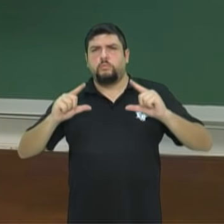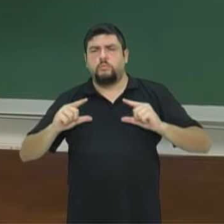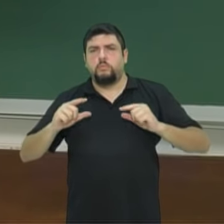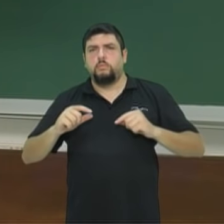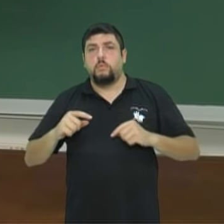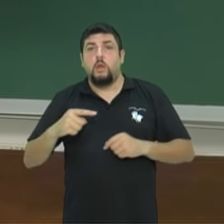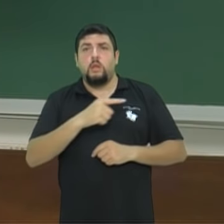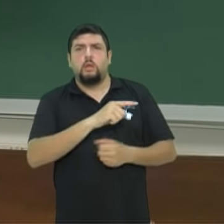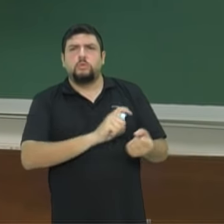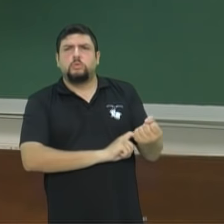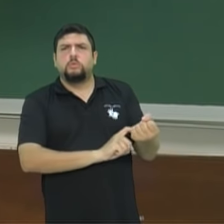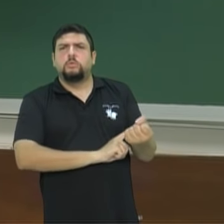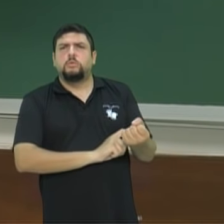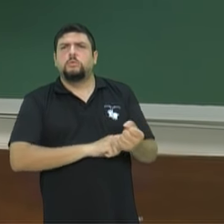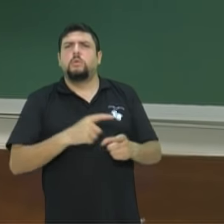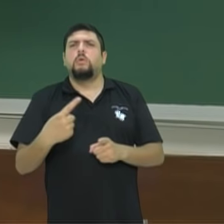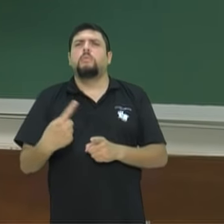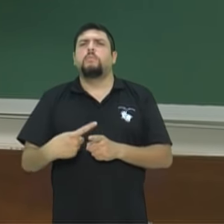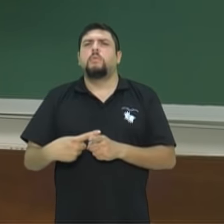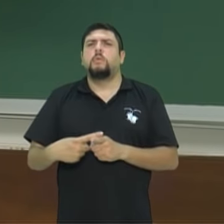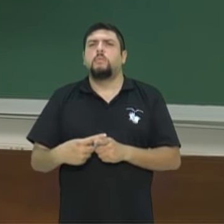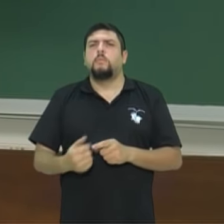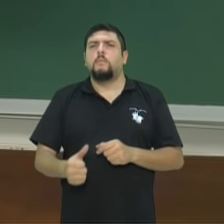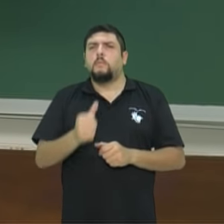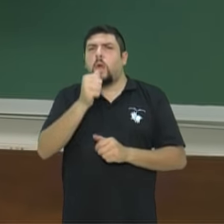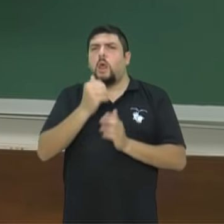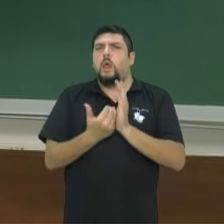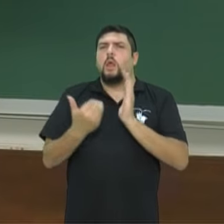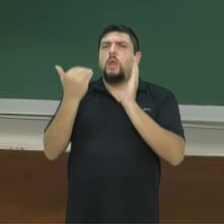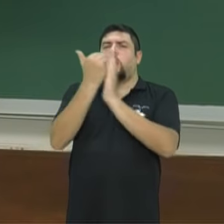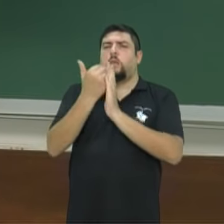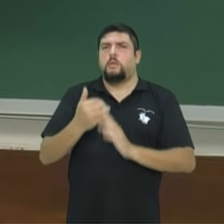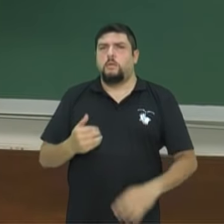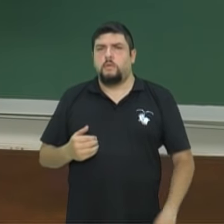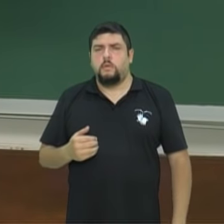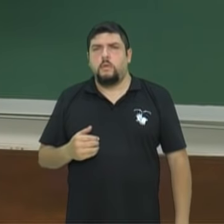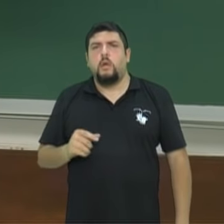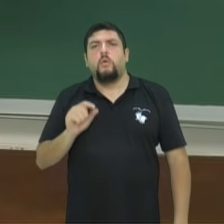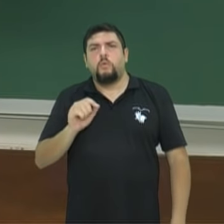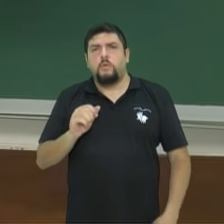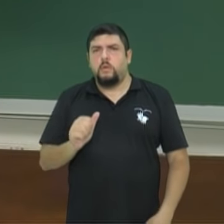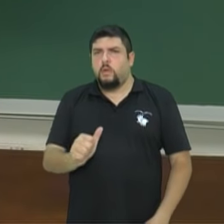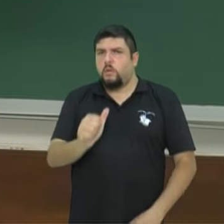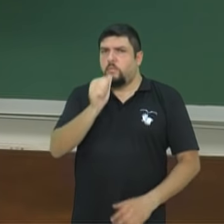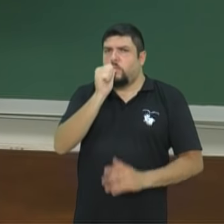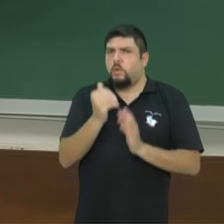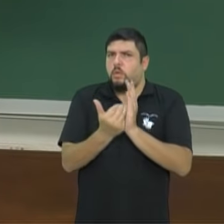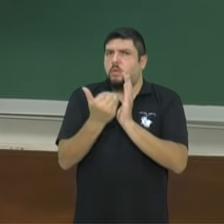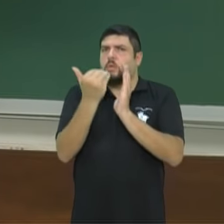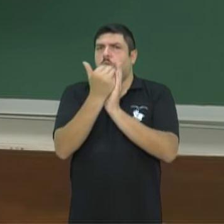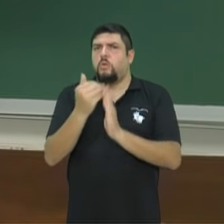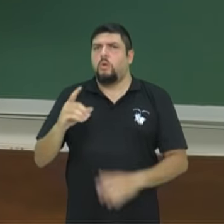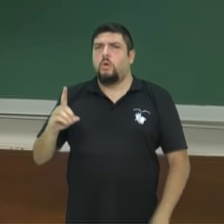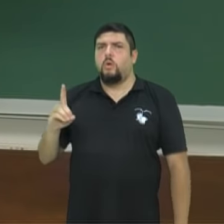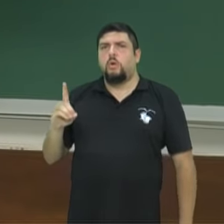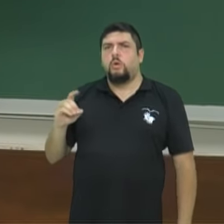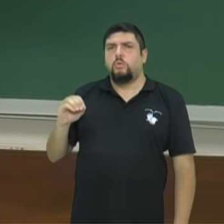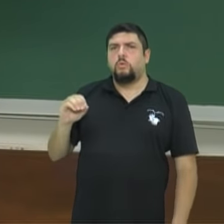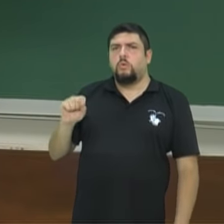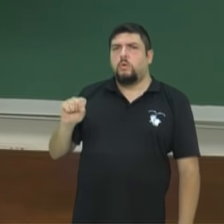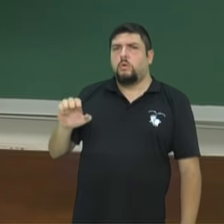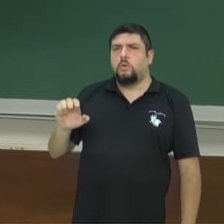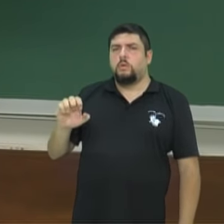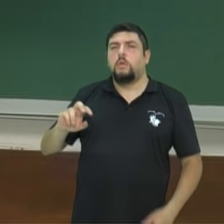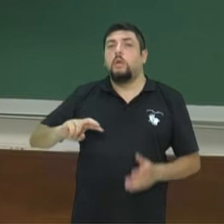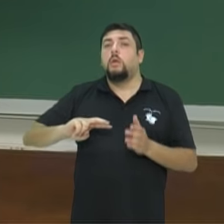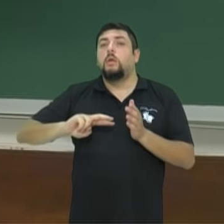Porque ele exagerou na dose. E aí, exagerar na dose, a gente tem que o quê? É uma expressão idiomática, é uma figura de